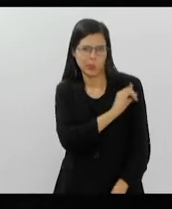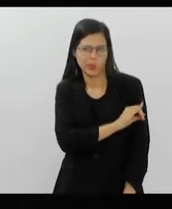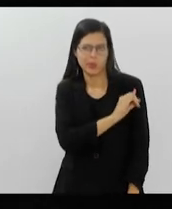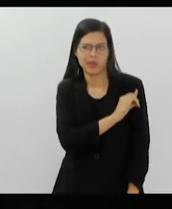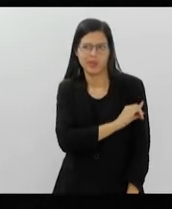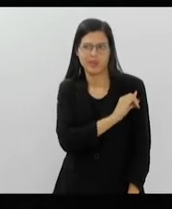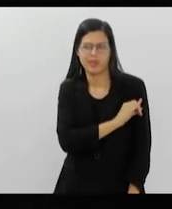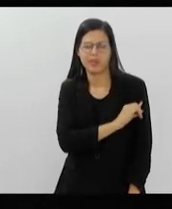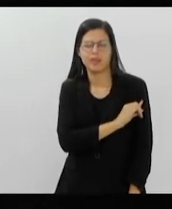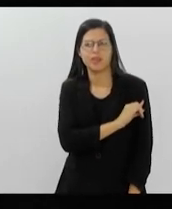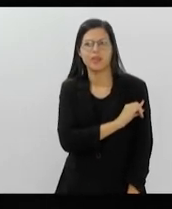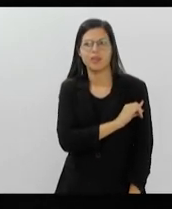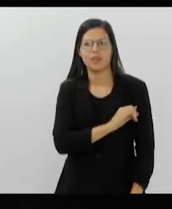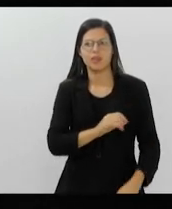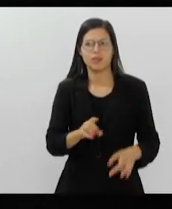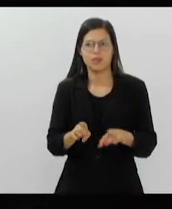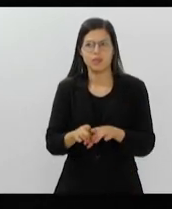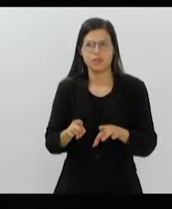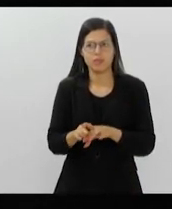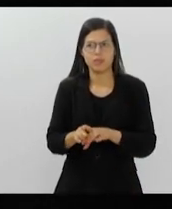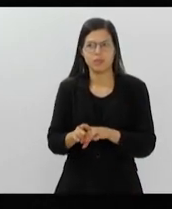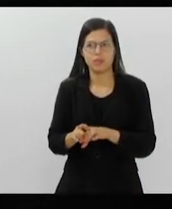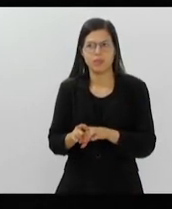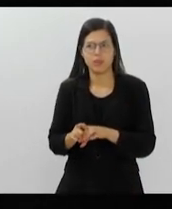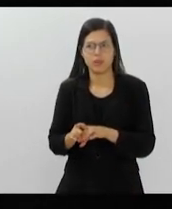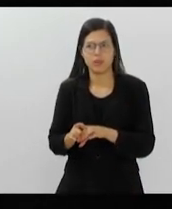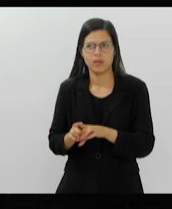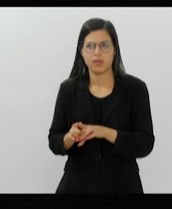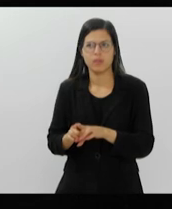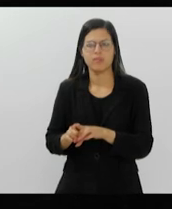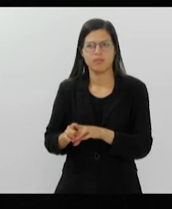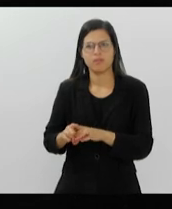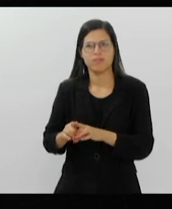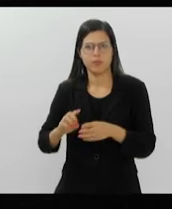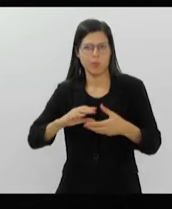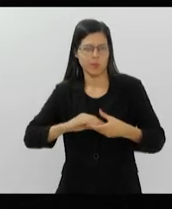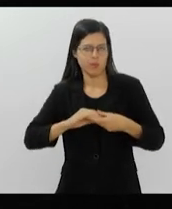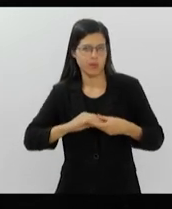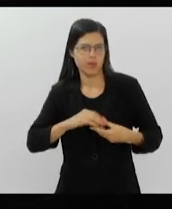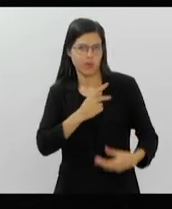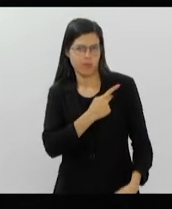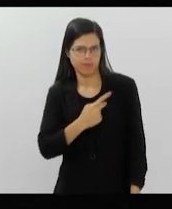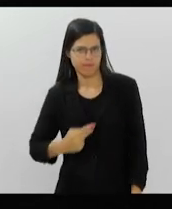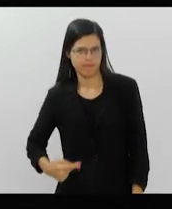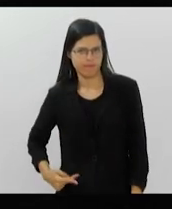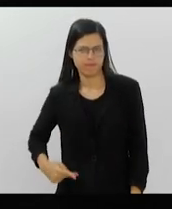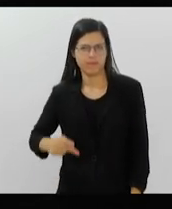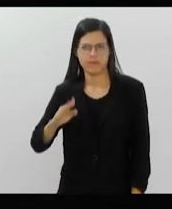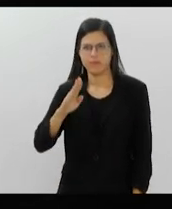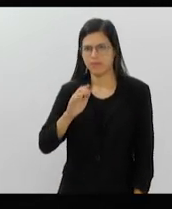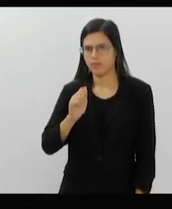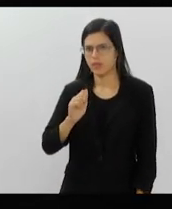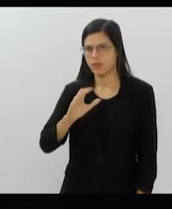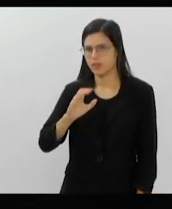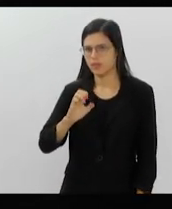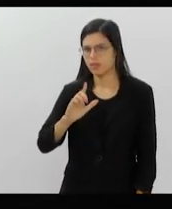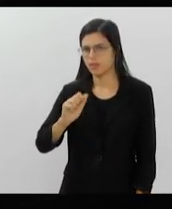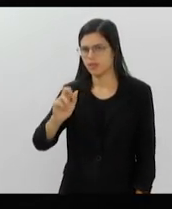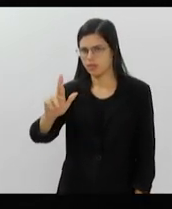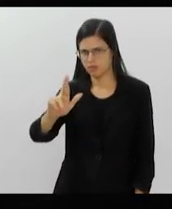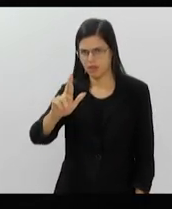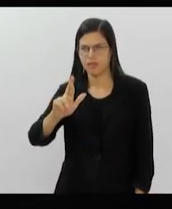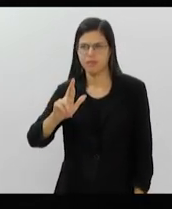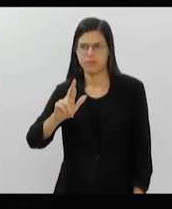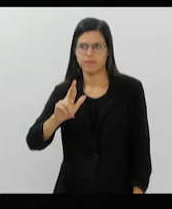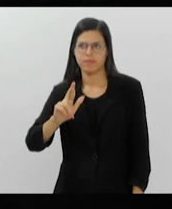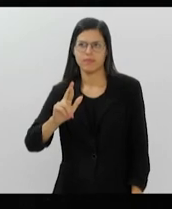permitam cumprimentar a todos na pessoa do deputado Rodrigo Bacelar, presidente desta Casa Legislativa, que neste ato